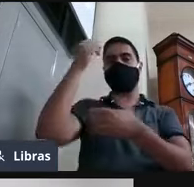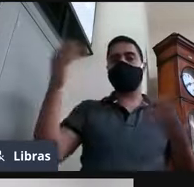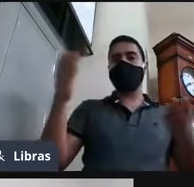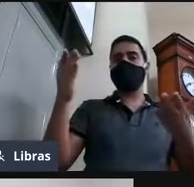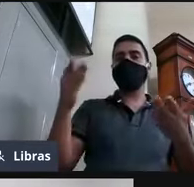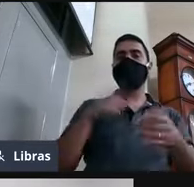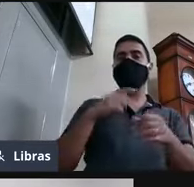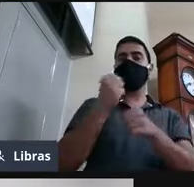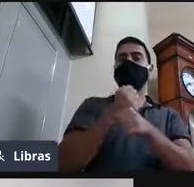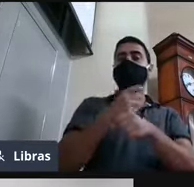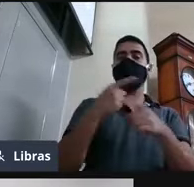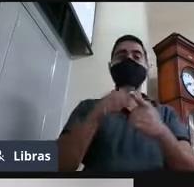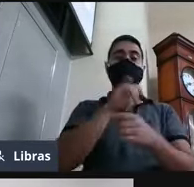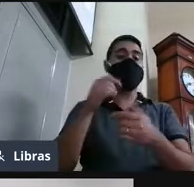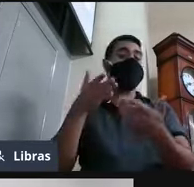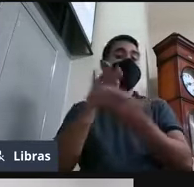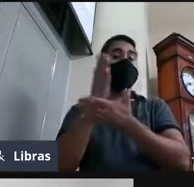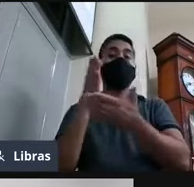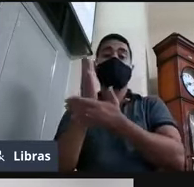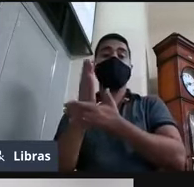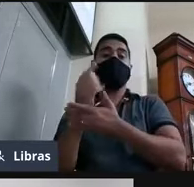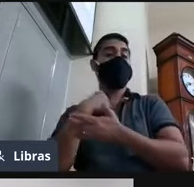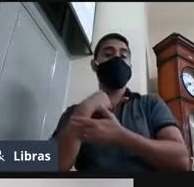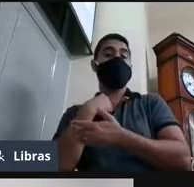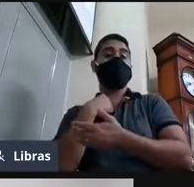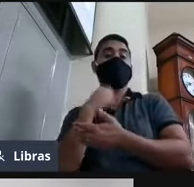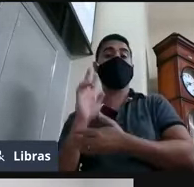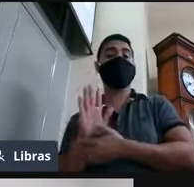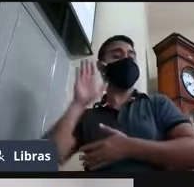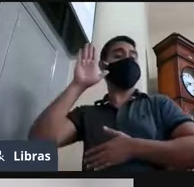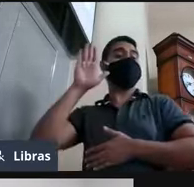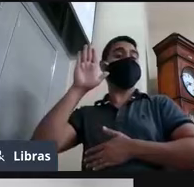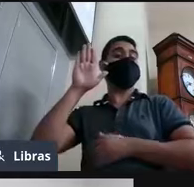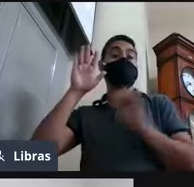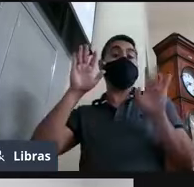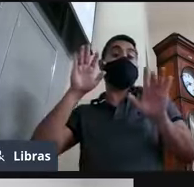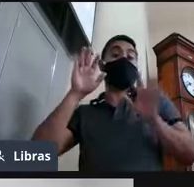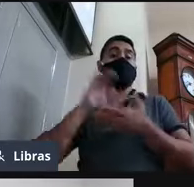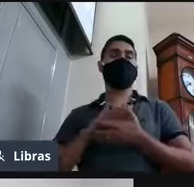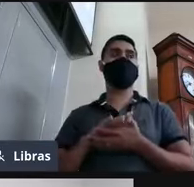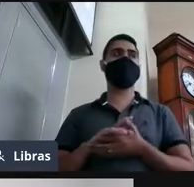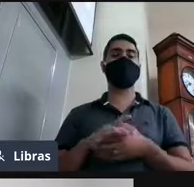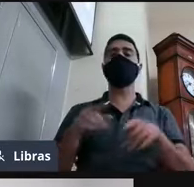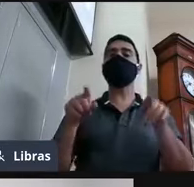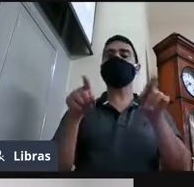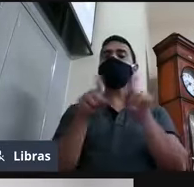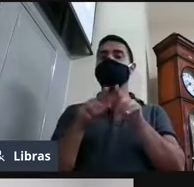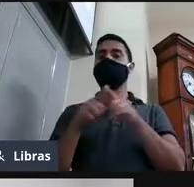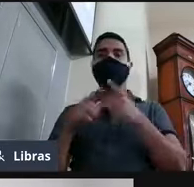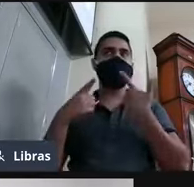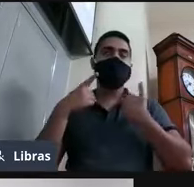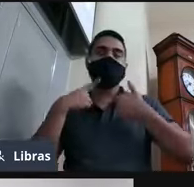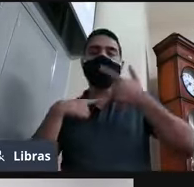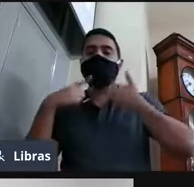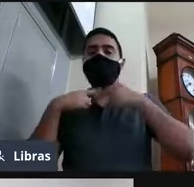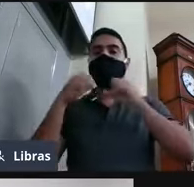tudo, porque se ele não fosse aprovado, ele não poderia ser candidato a prefeito. É só isso. E a mesma sede de